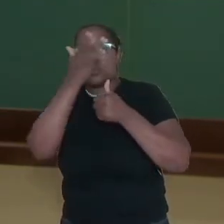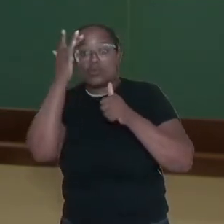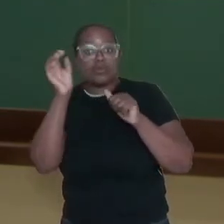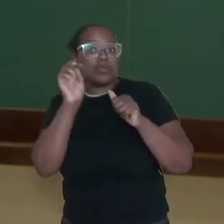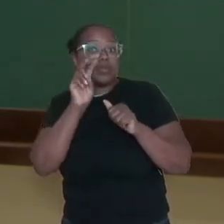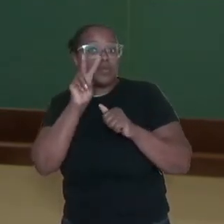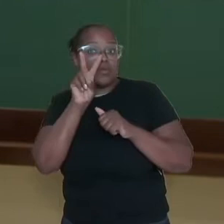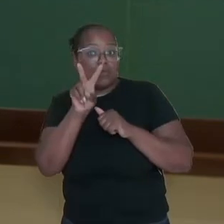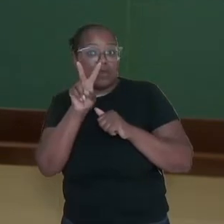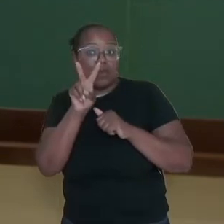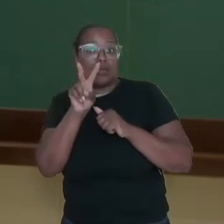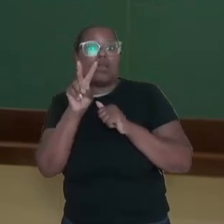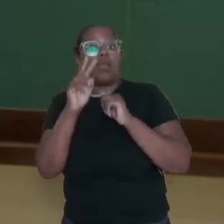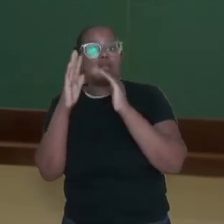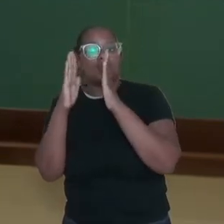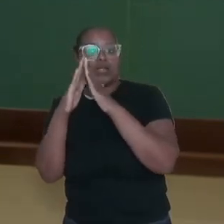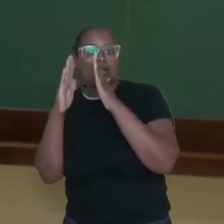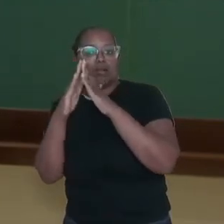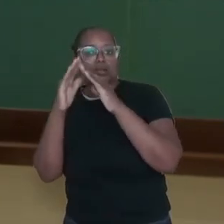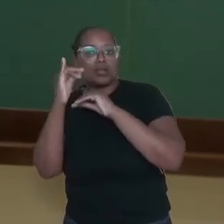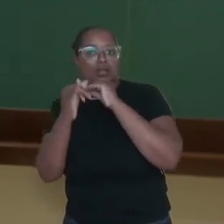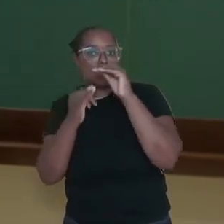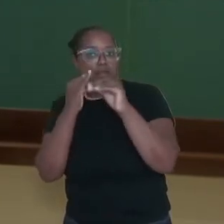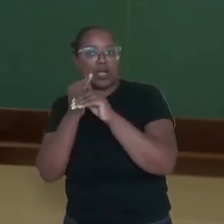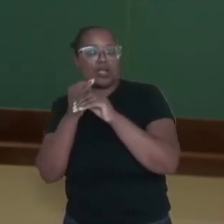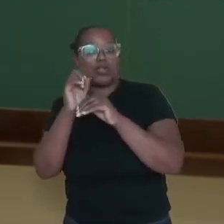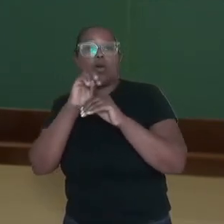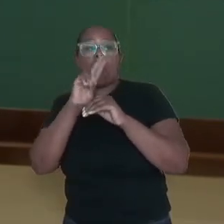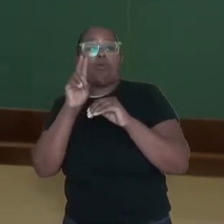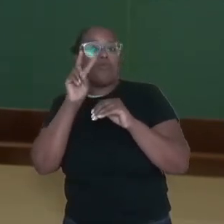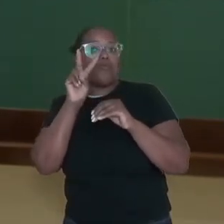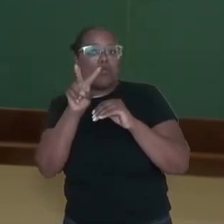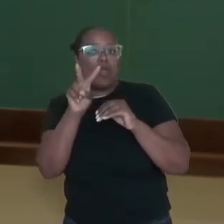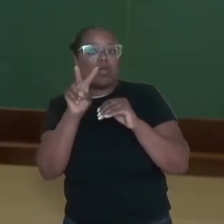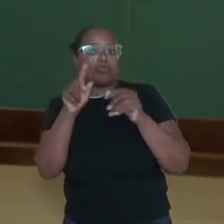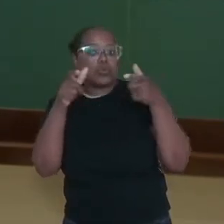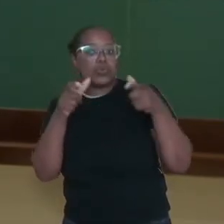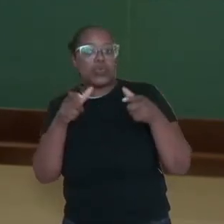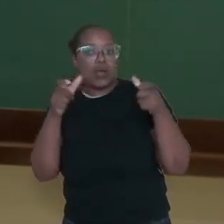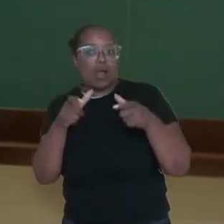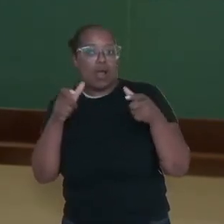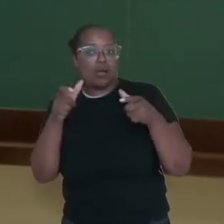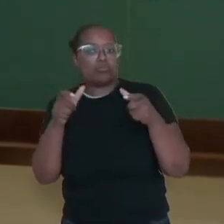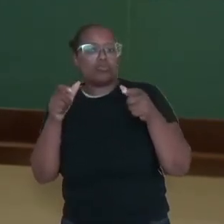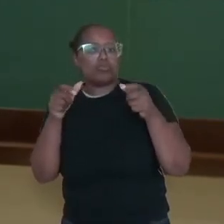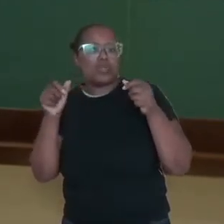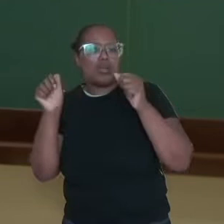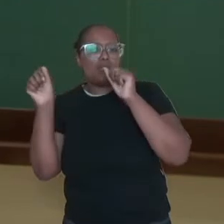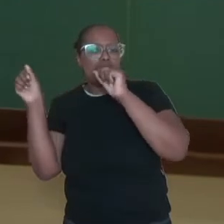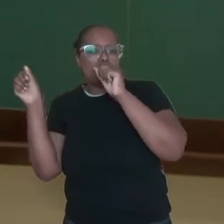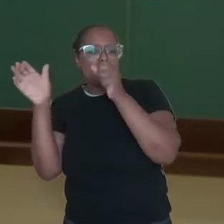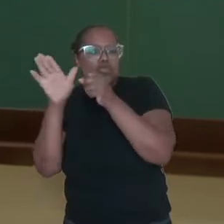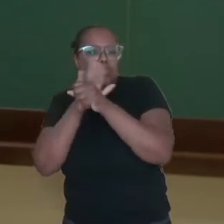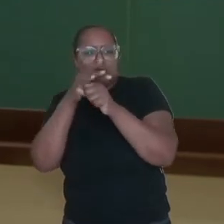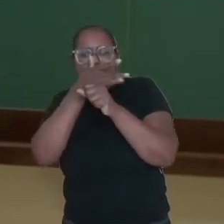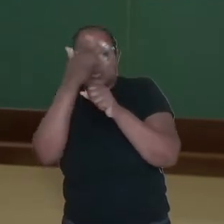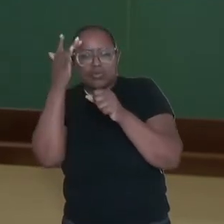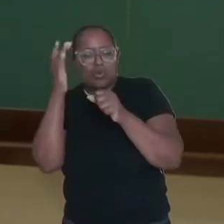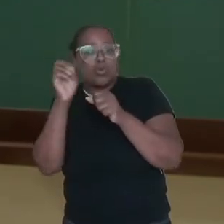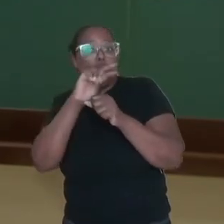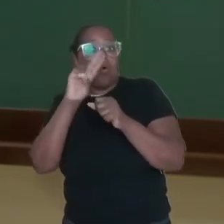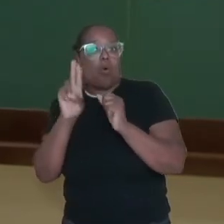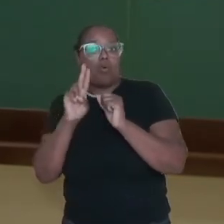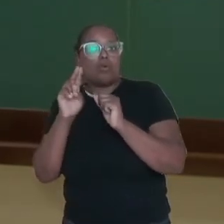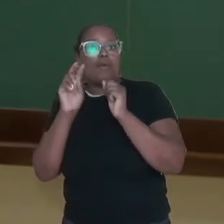esse evento, participam desse evento ou no local, no estádio ou no ginásio onde ele está acontecendo,